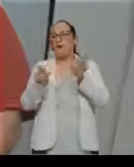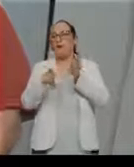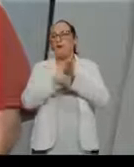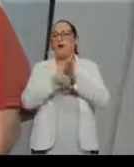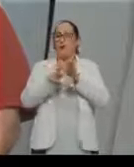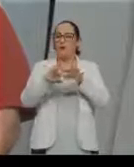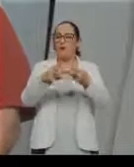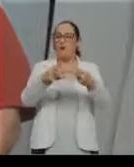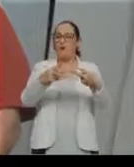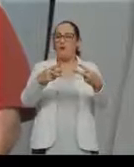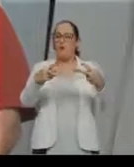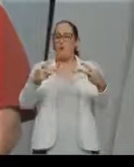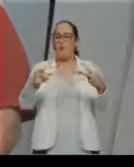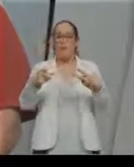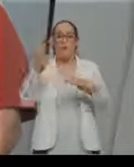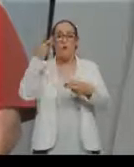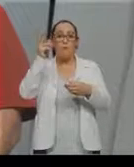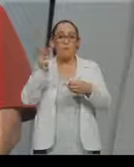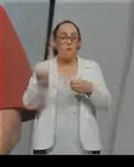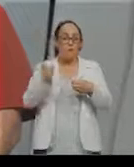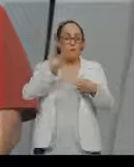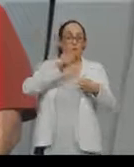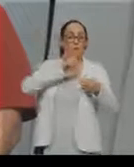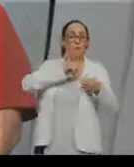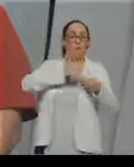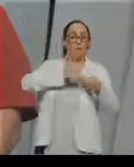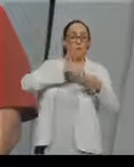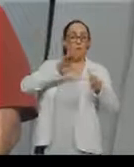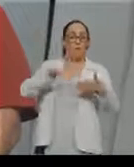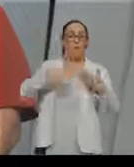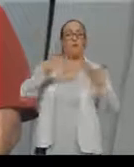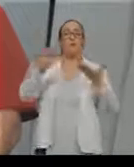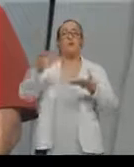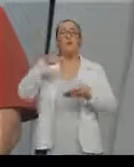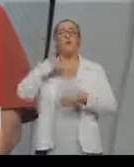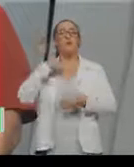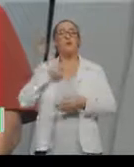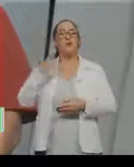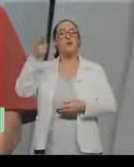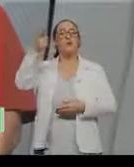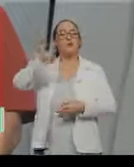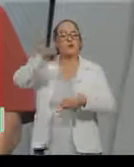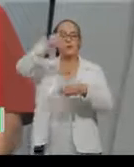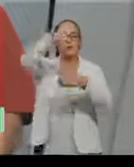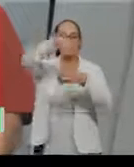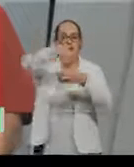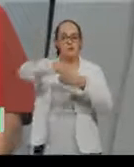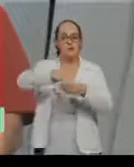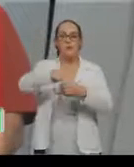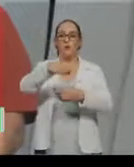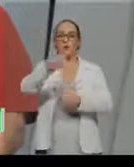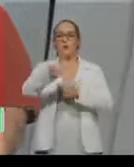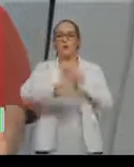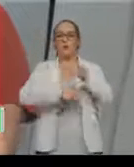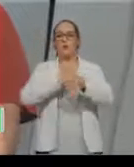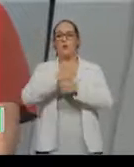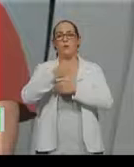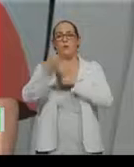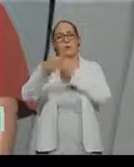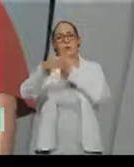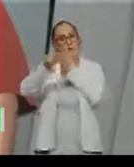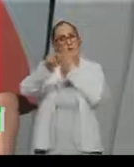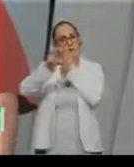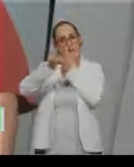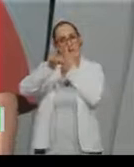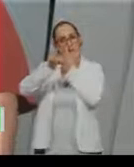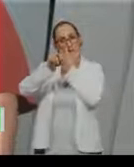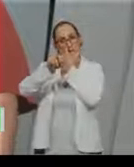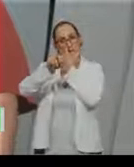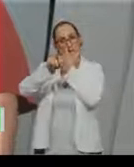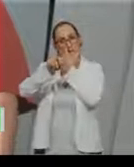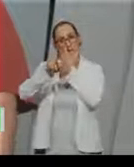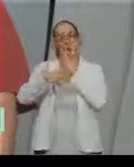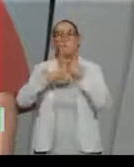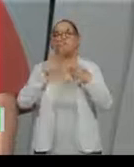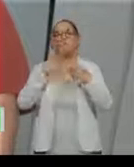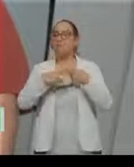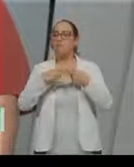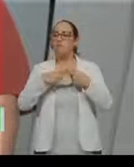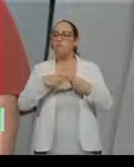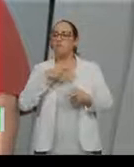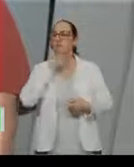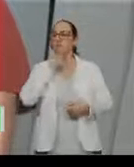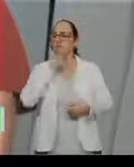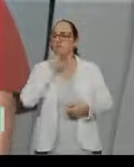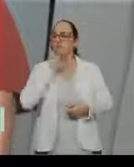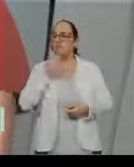de 1950. Como eu falei, pelo populismo que ele exercia, ele detinha uma popularidade